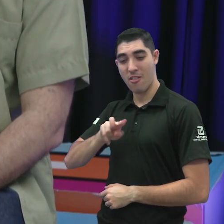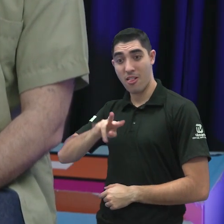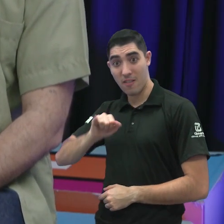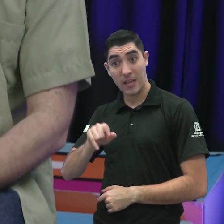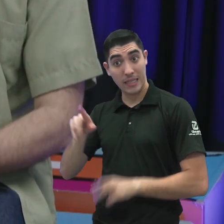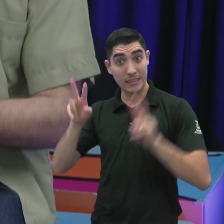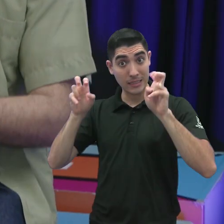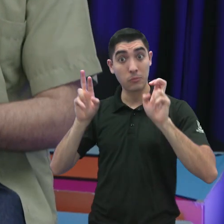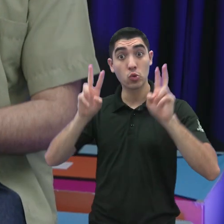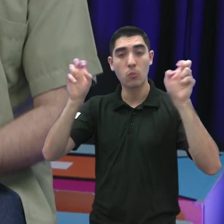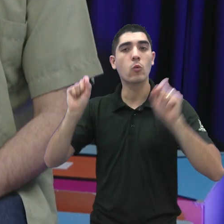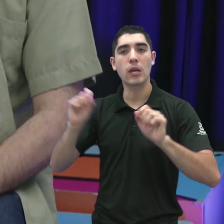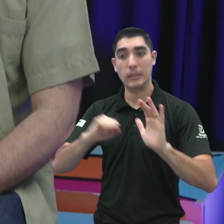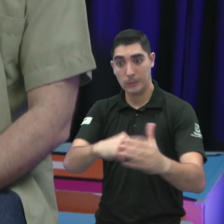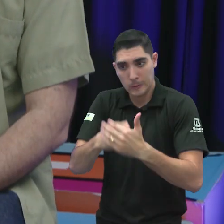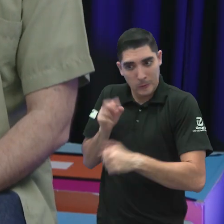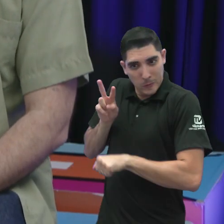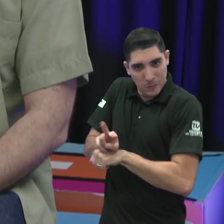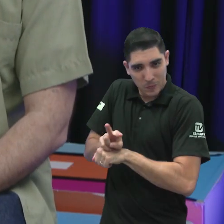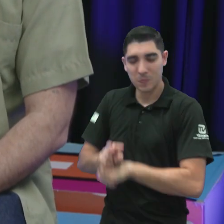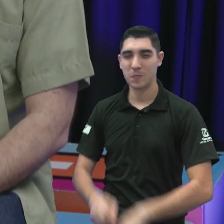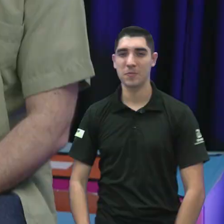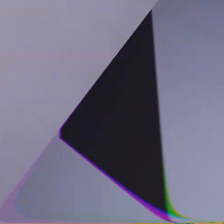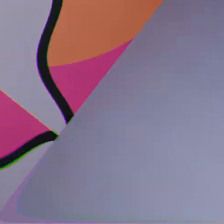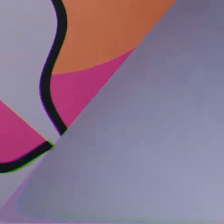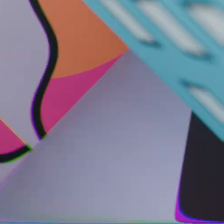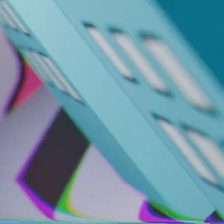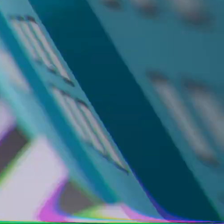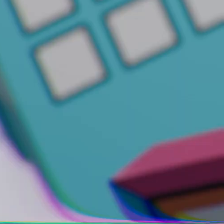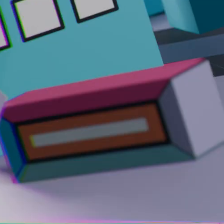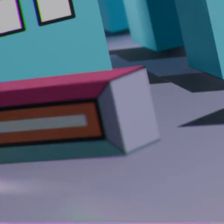aqui e discutir esse tema da superproteção.